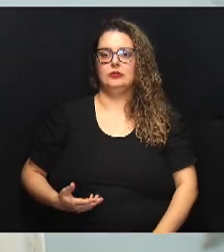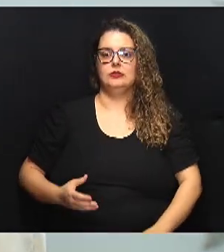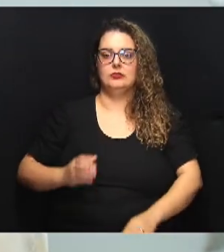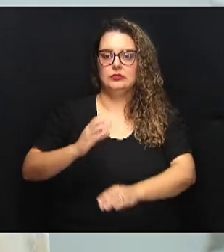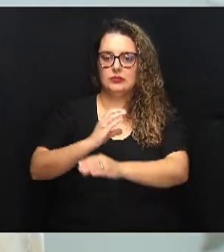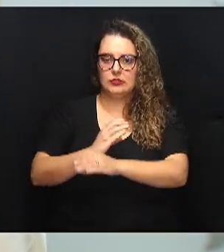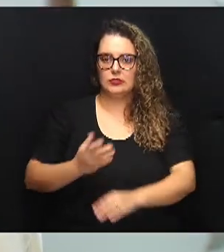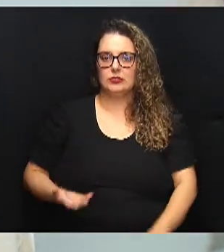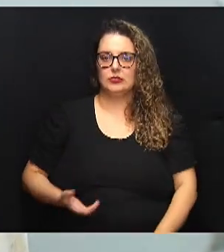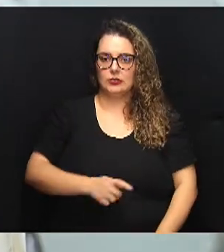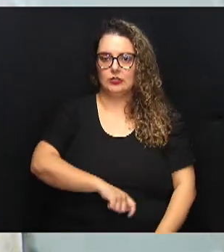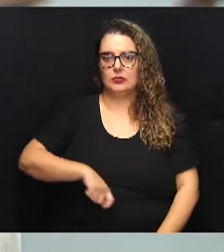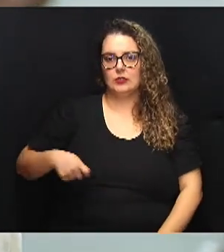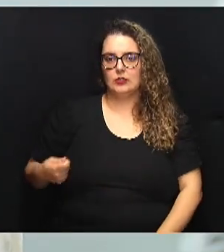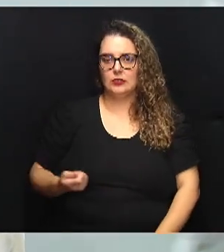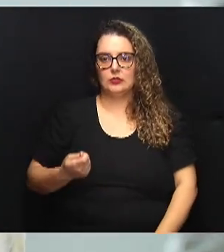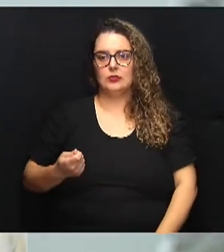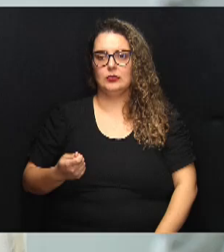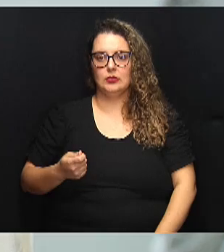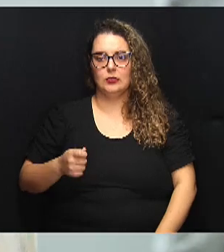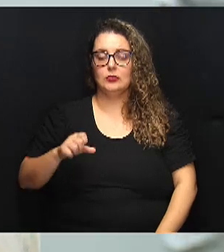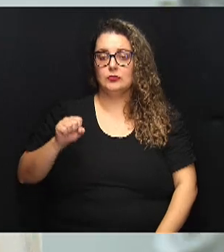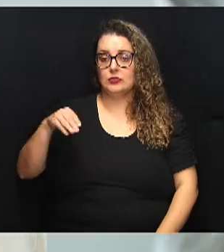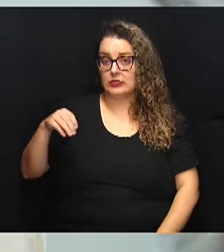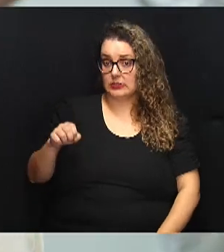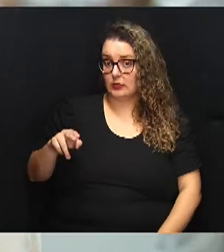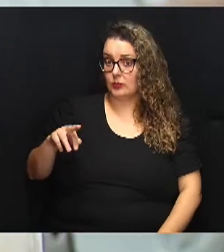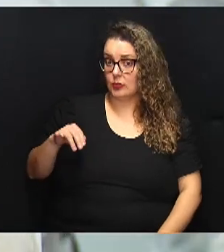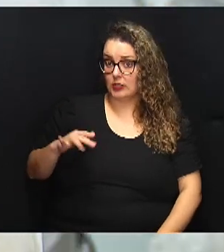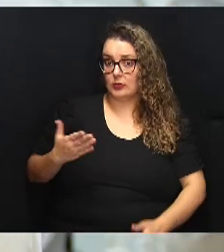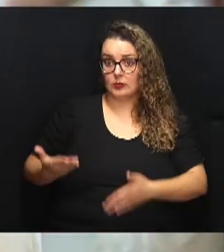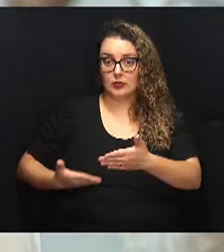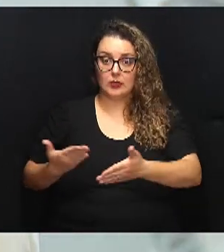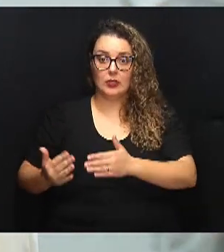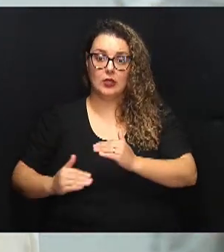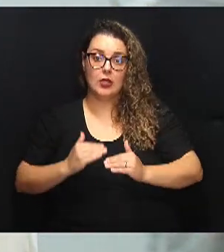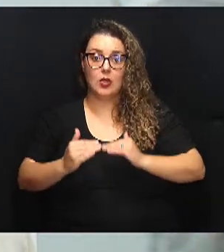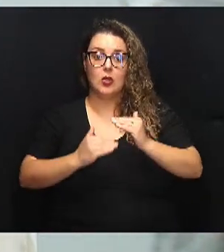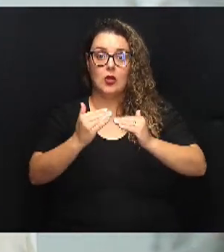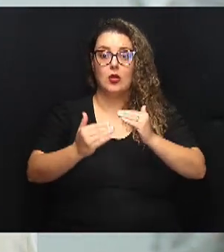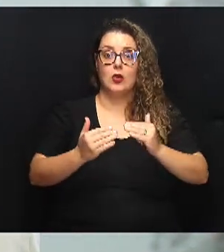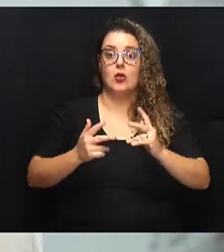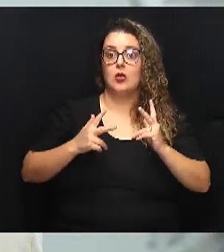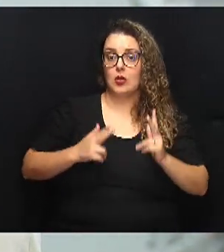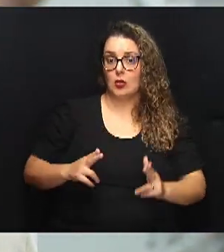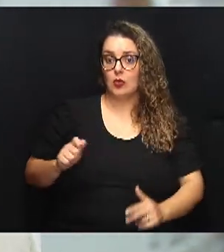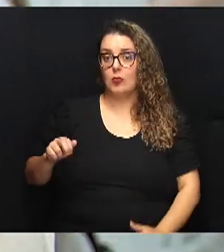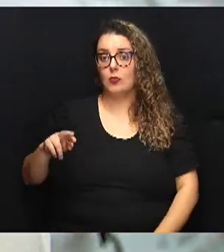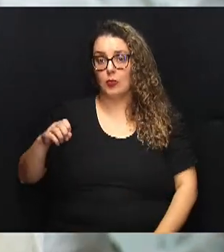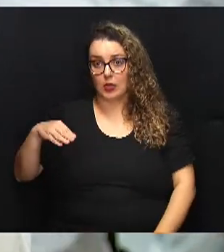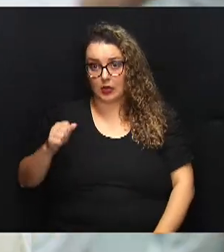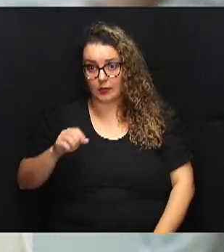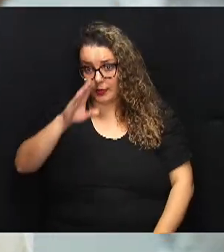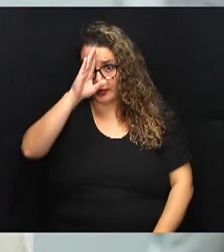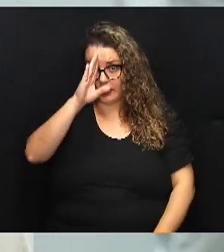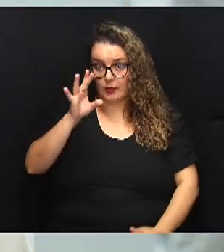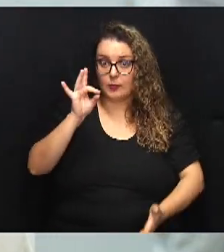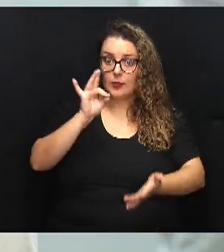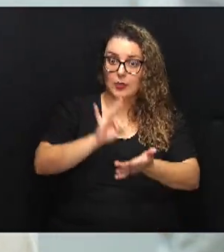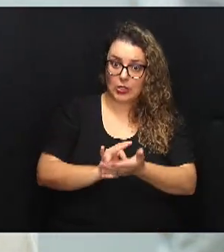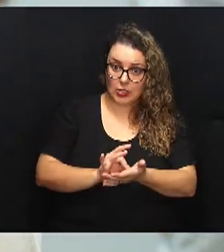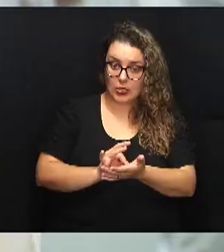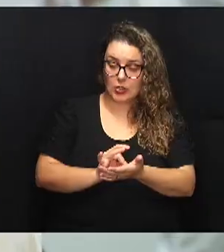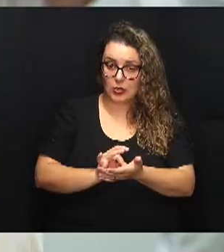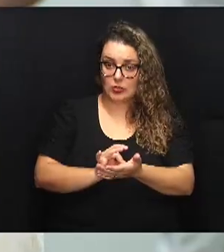samurai, daqueles que serviam, começaram a ser desenvolvidas. E como arma principal, na verdade como